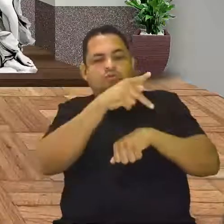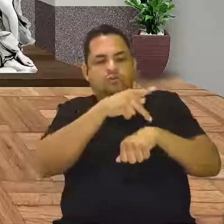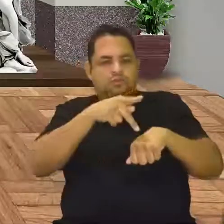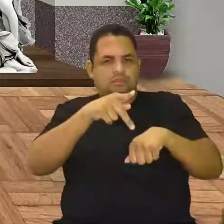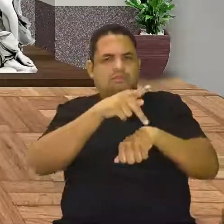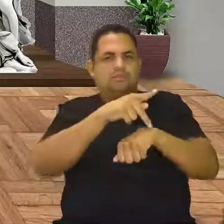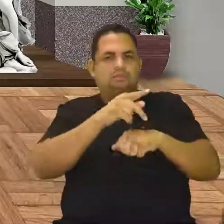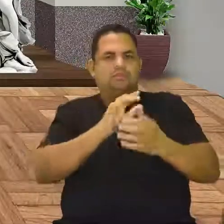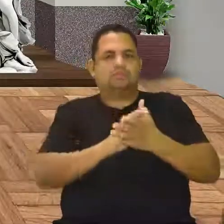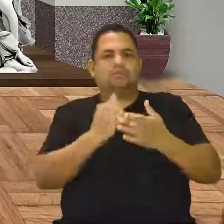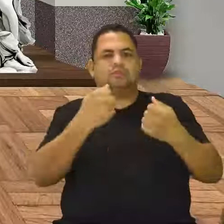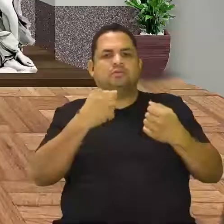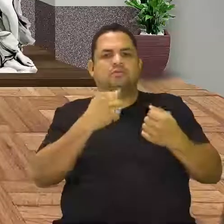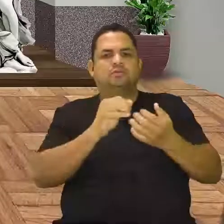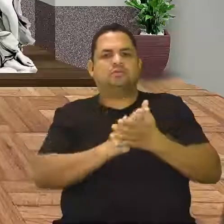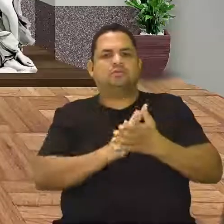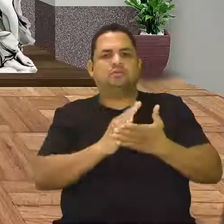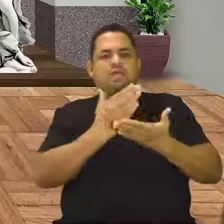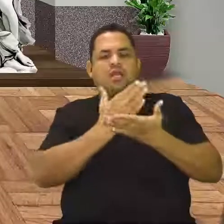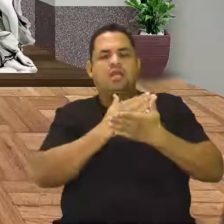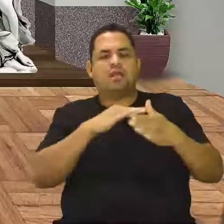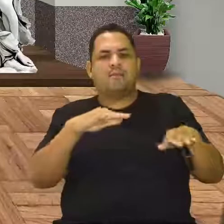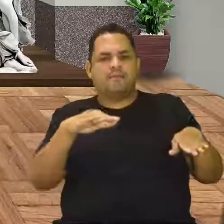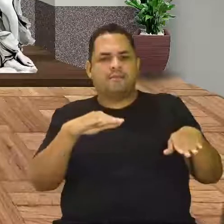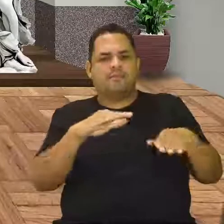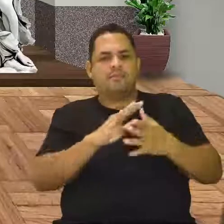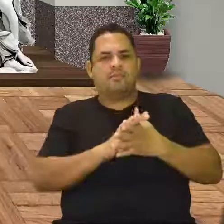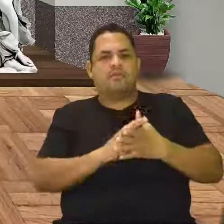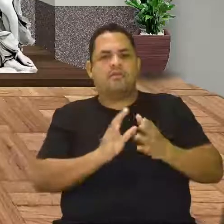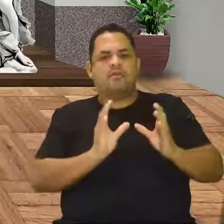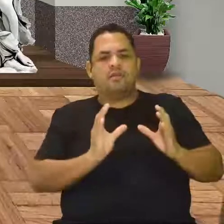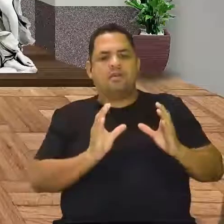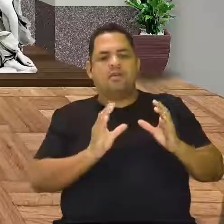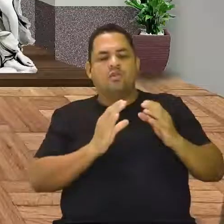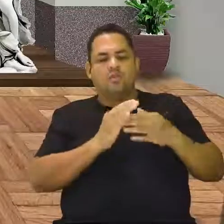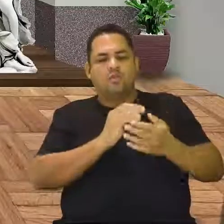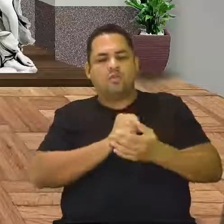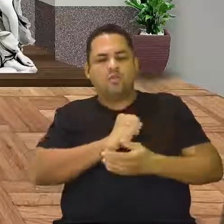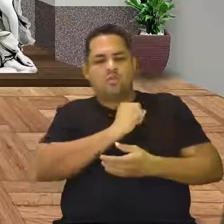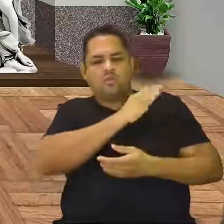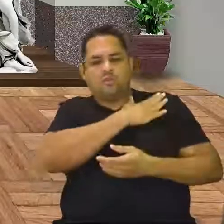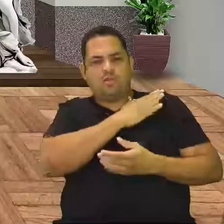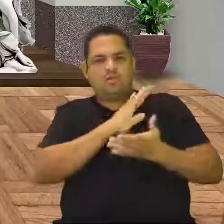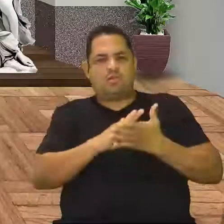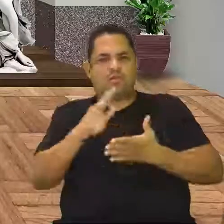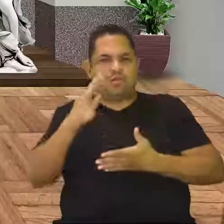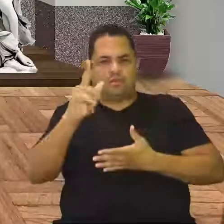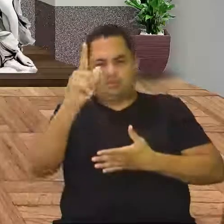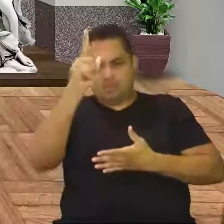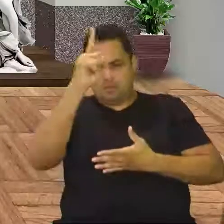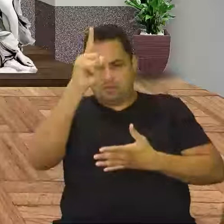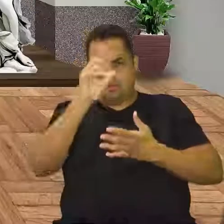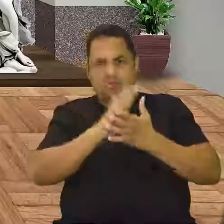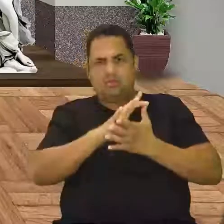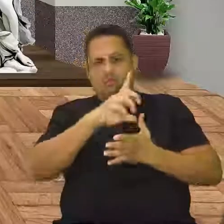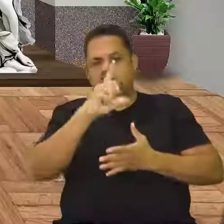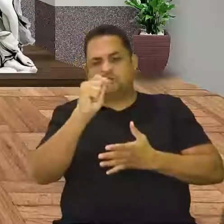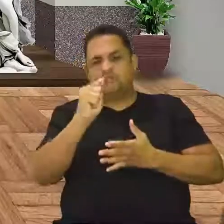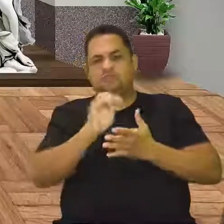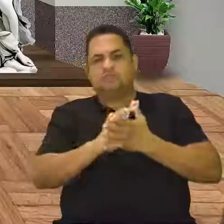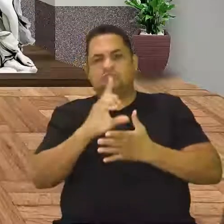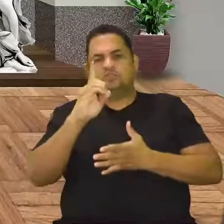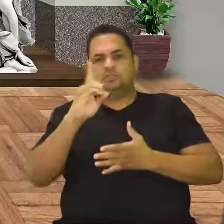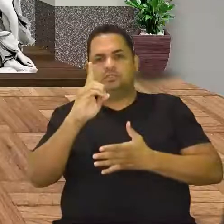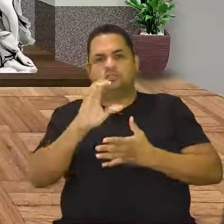Nações vai poder dar o golpe final no exército alemão Bom dia de de